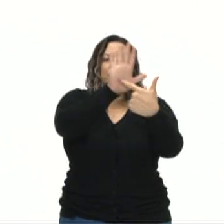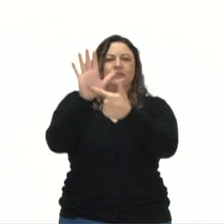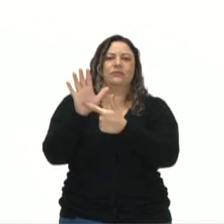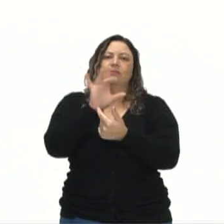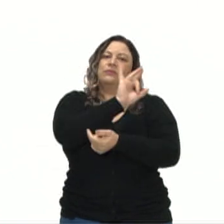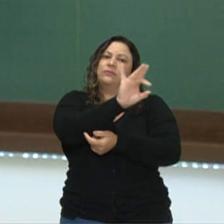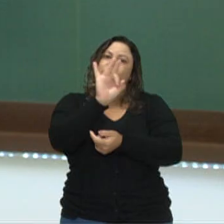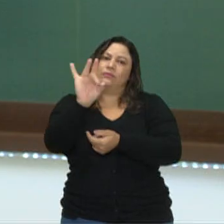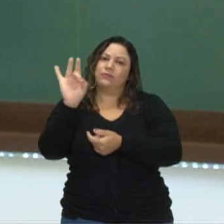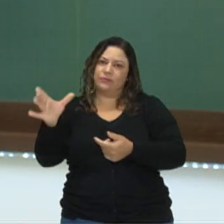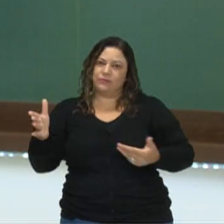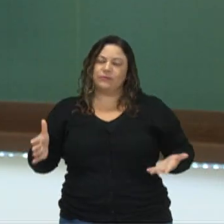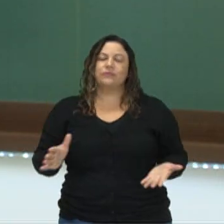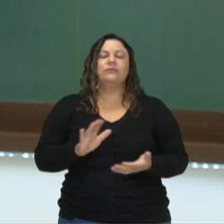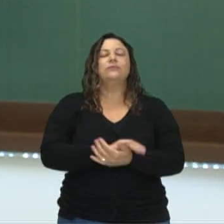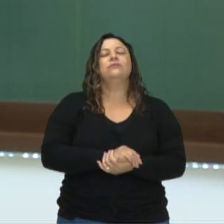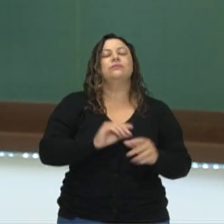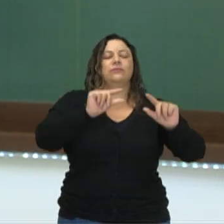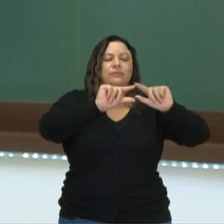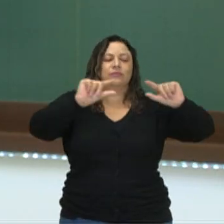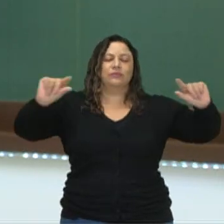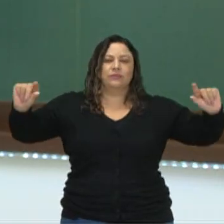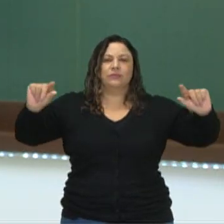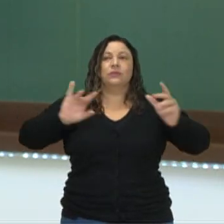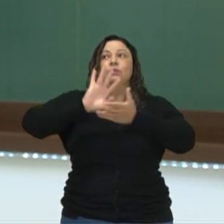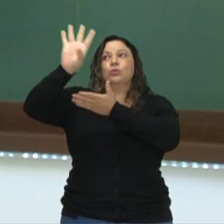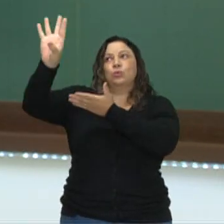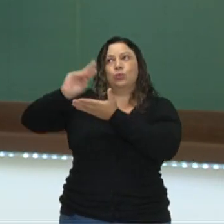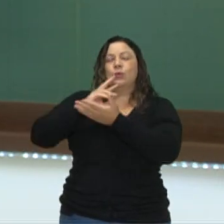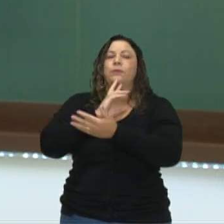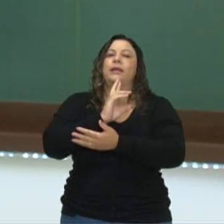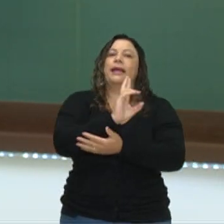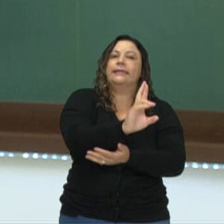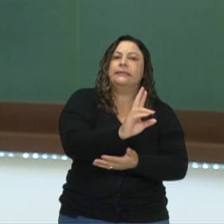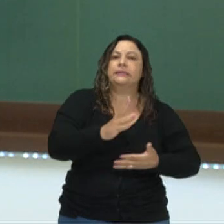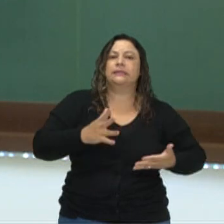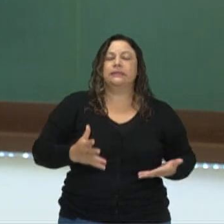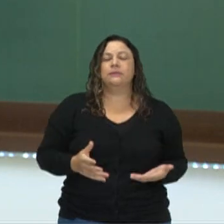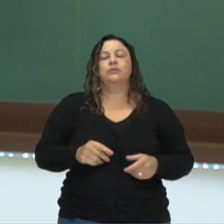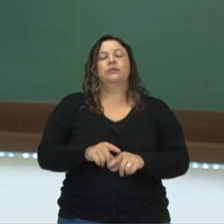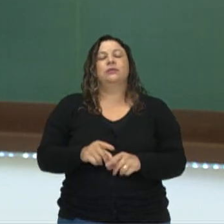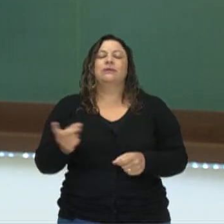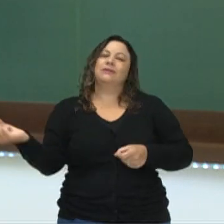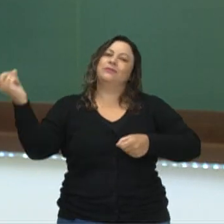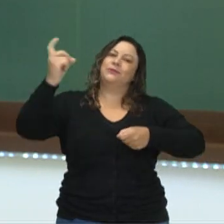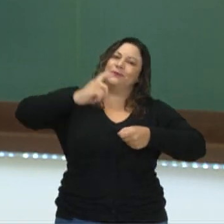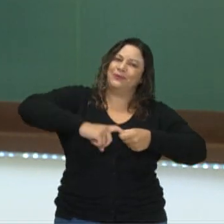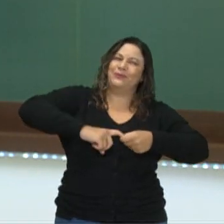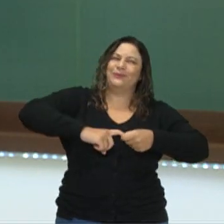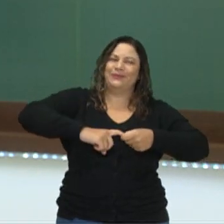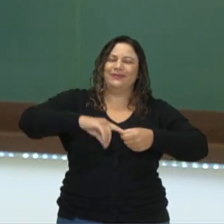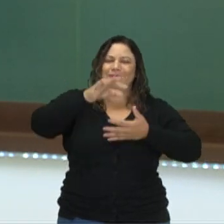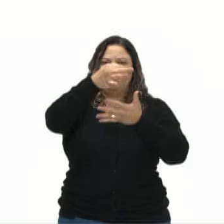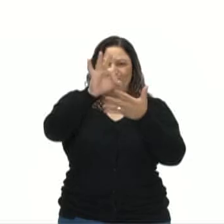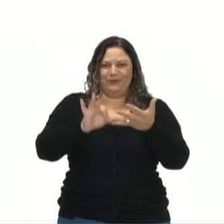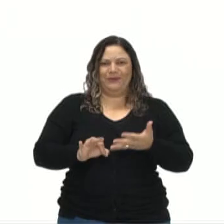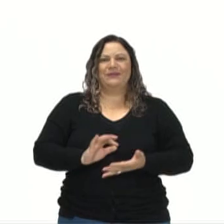uma delas, tá? Então vocês vão copiar, vão responder e nós voltamos depois com a